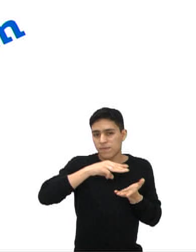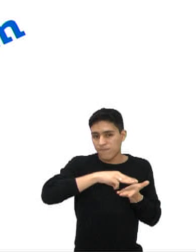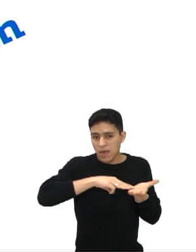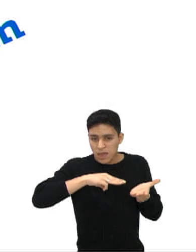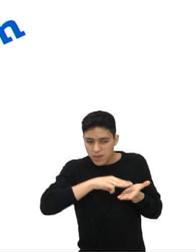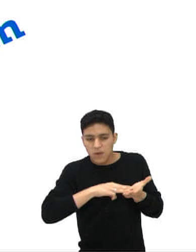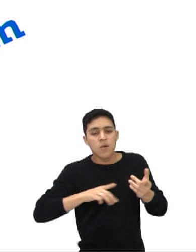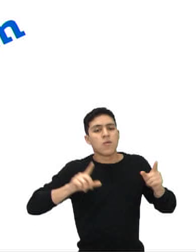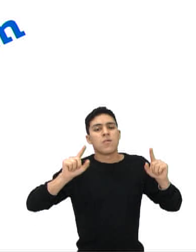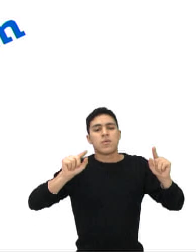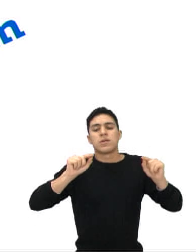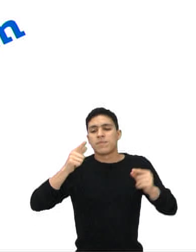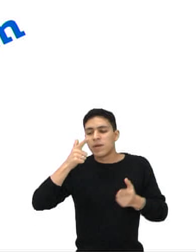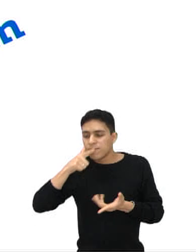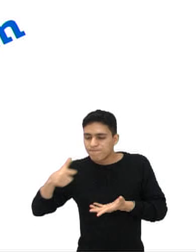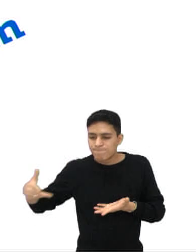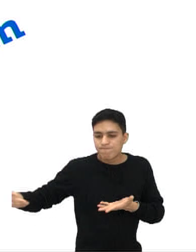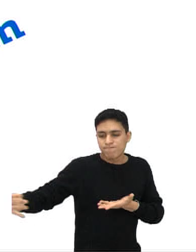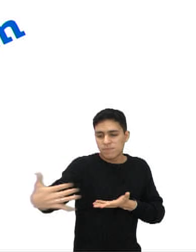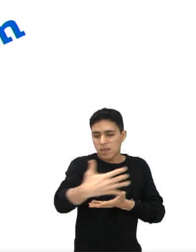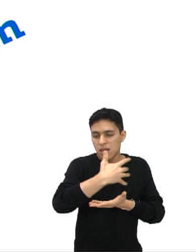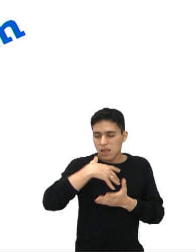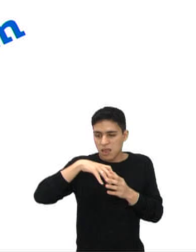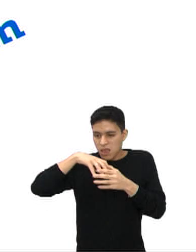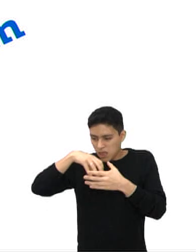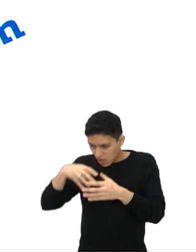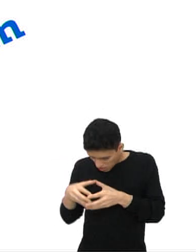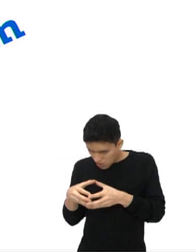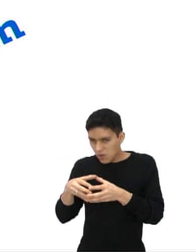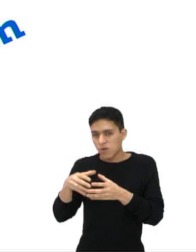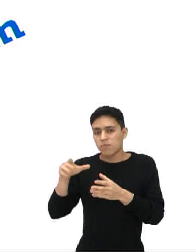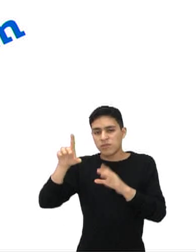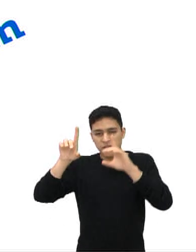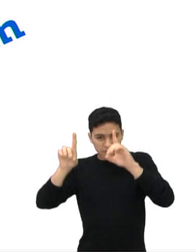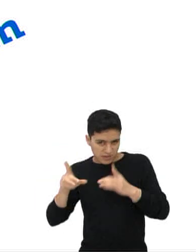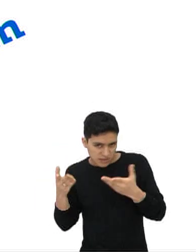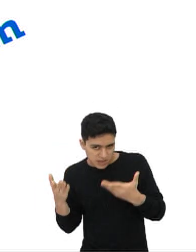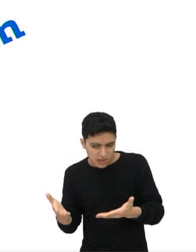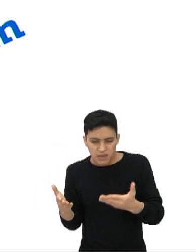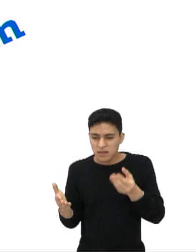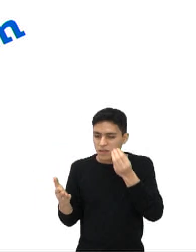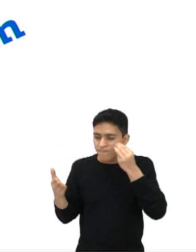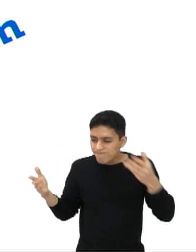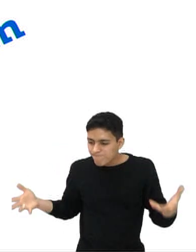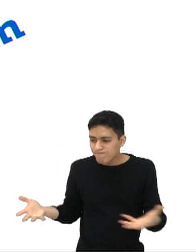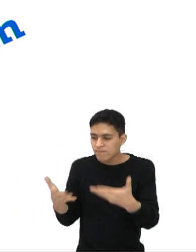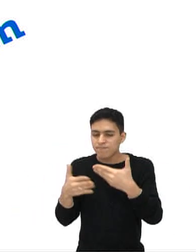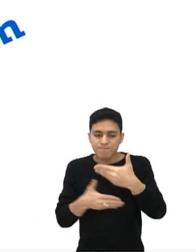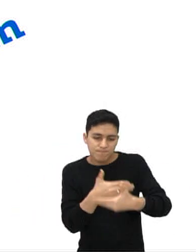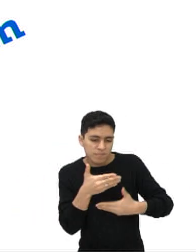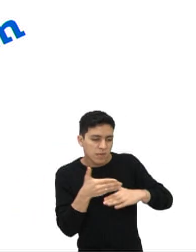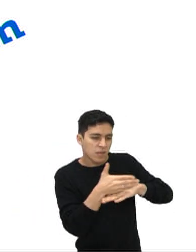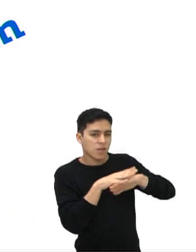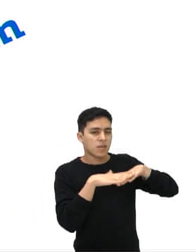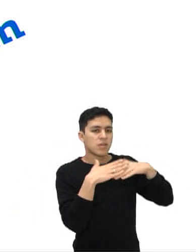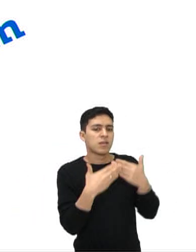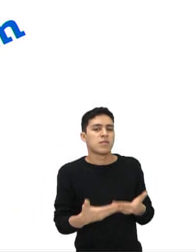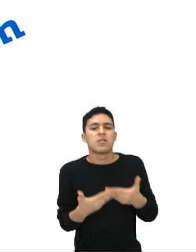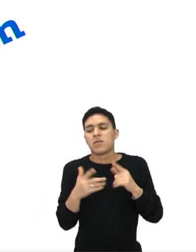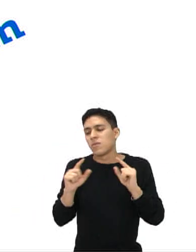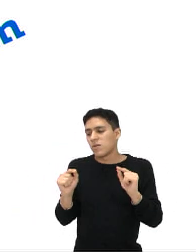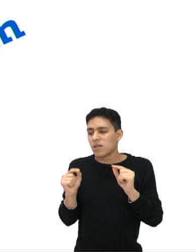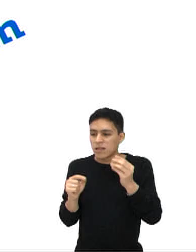métodos para acolher esses deficientes e incentivar a sua continuidade nas escolas, a fim